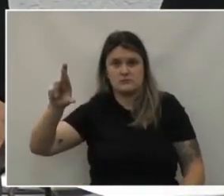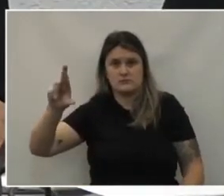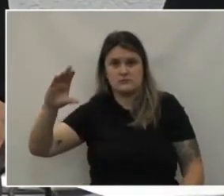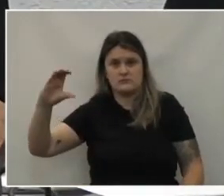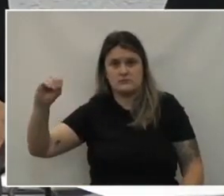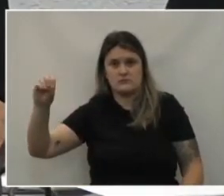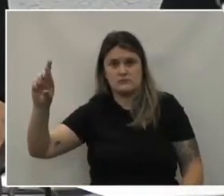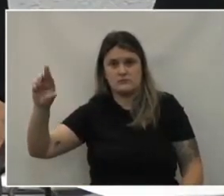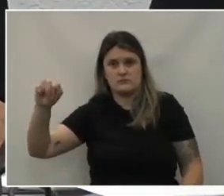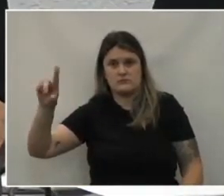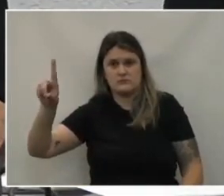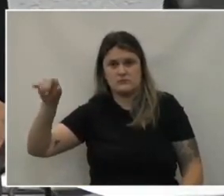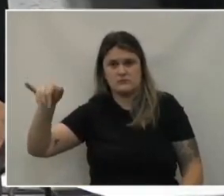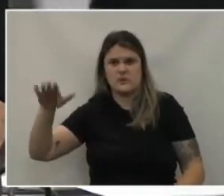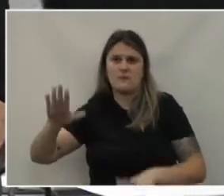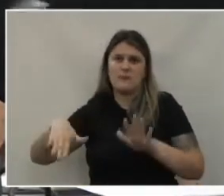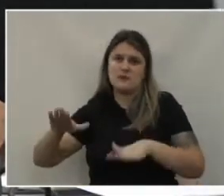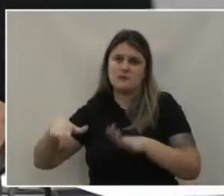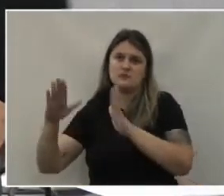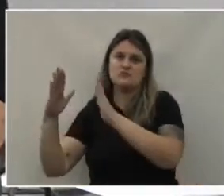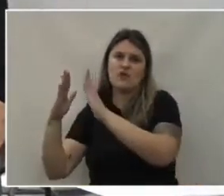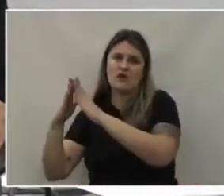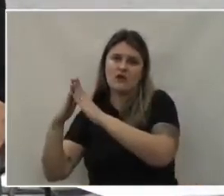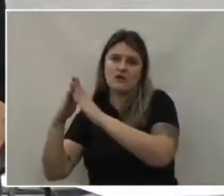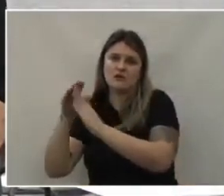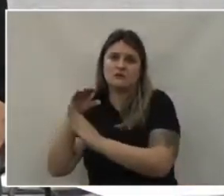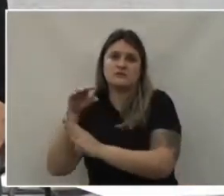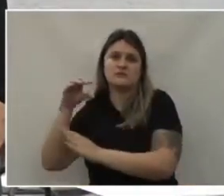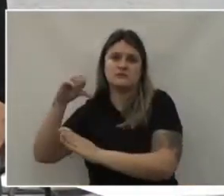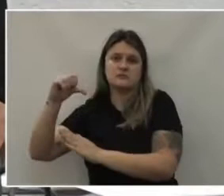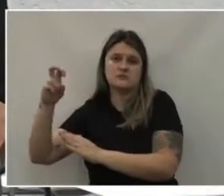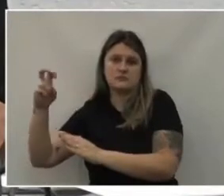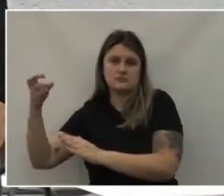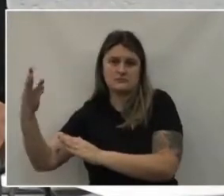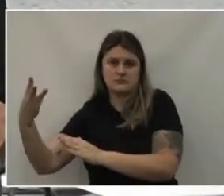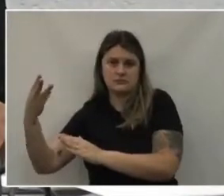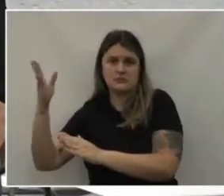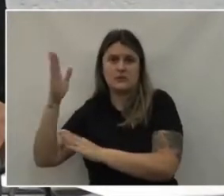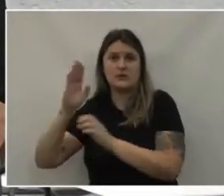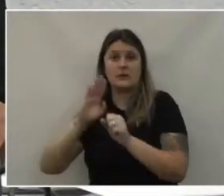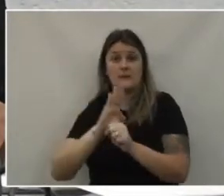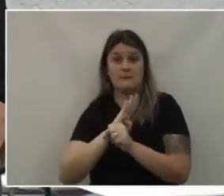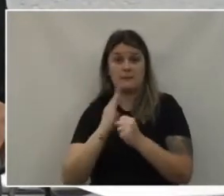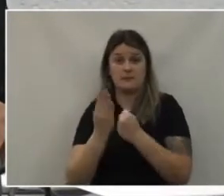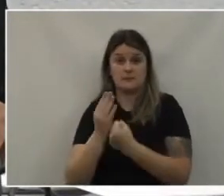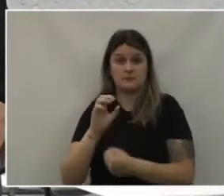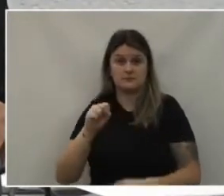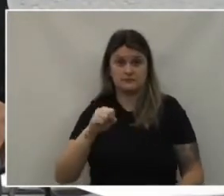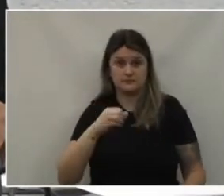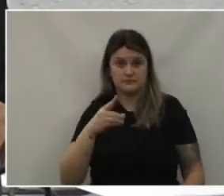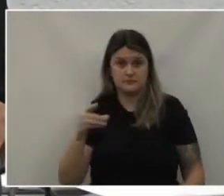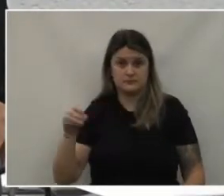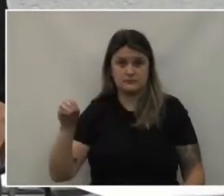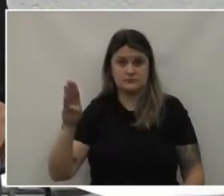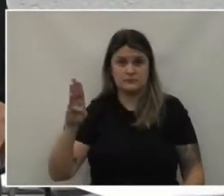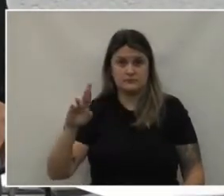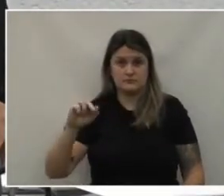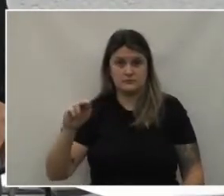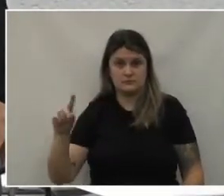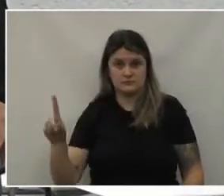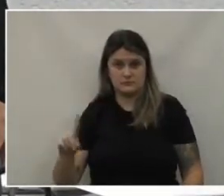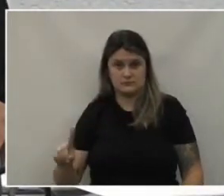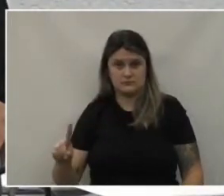Coradim, na altura da casa sob número 953, no bairro São Brás, distrito de São